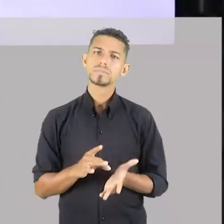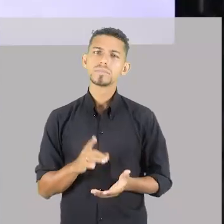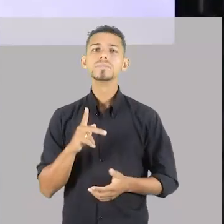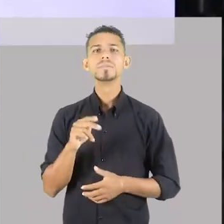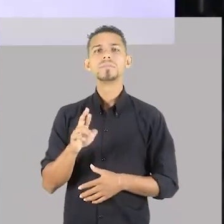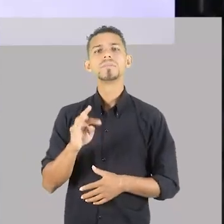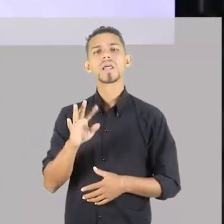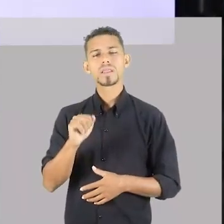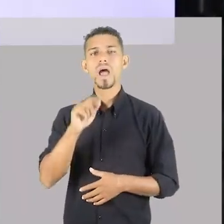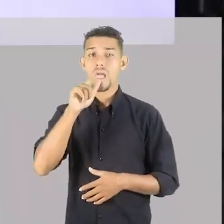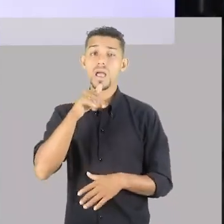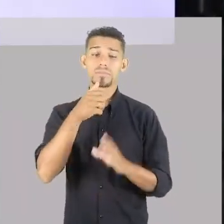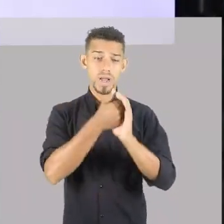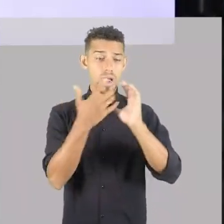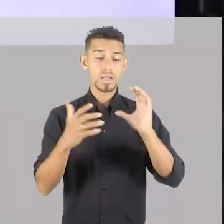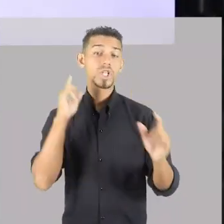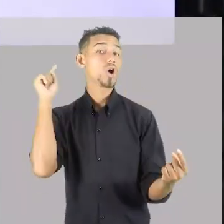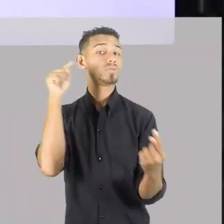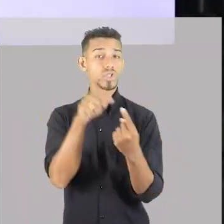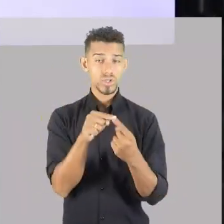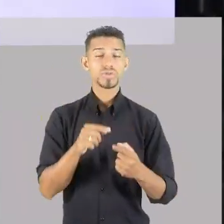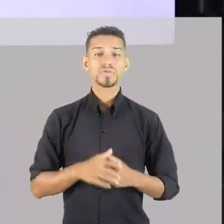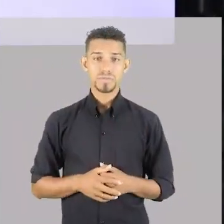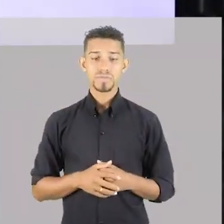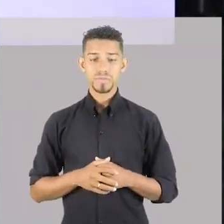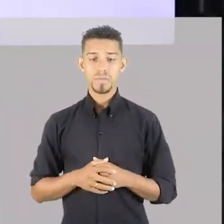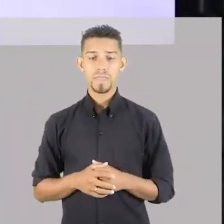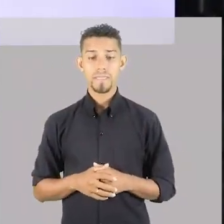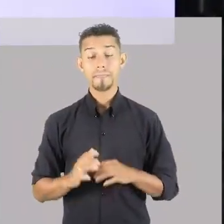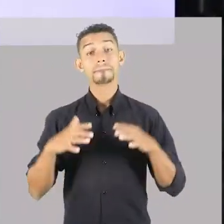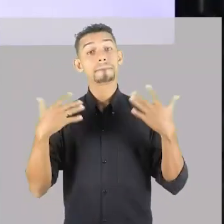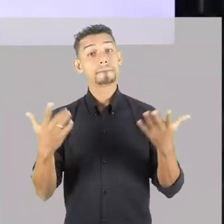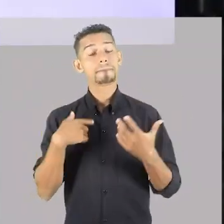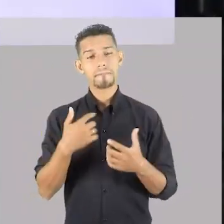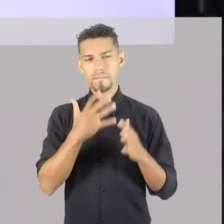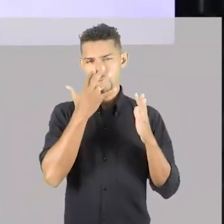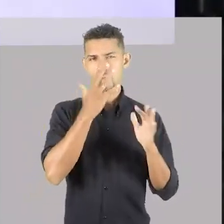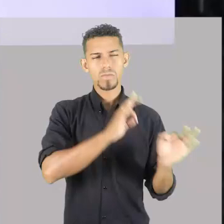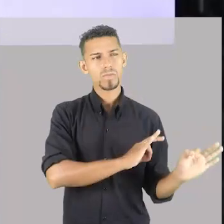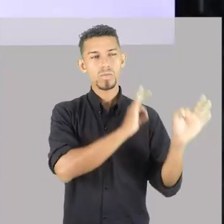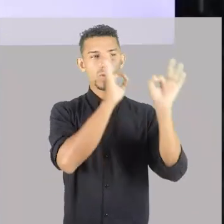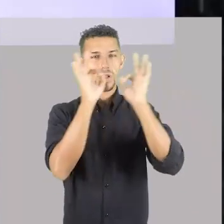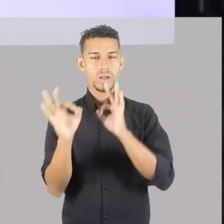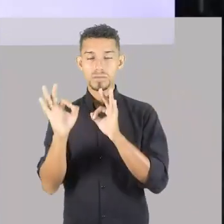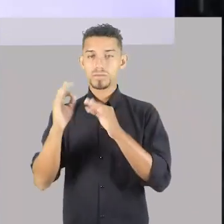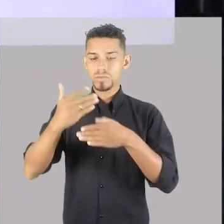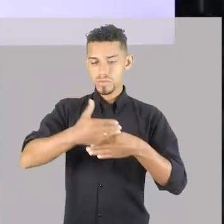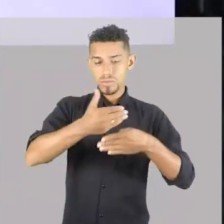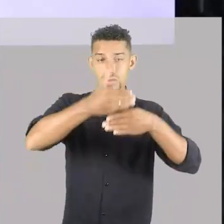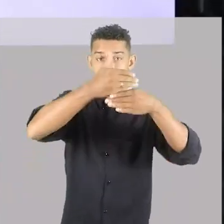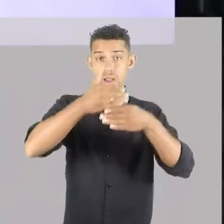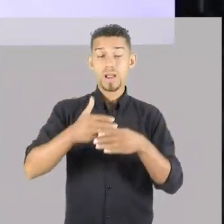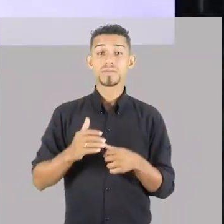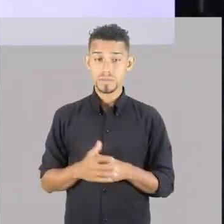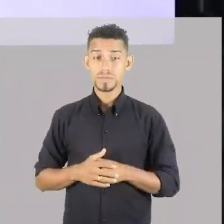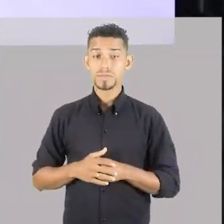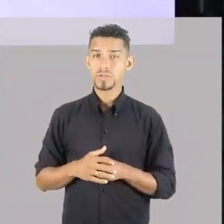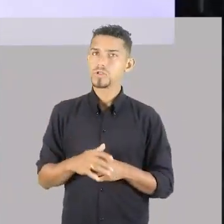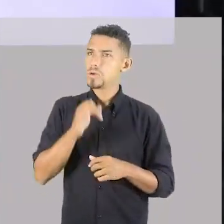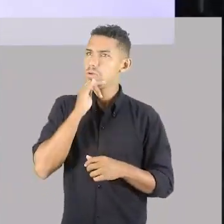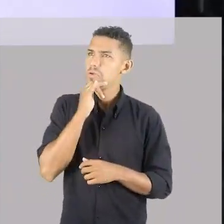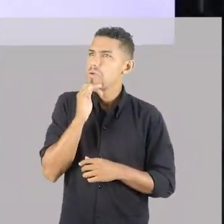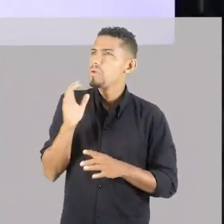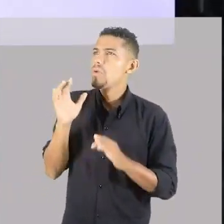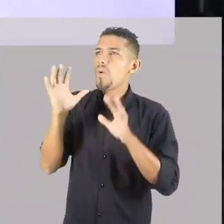é uma característica objetiva, tá? Quando eu olho para essas paredes e digo paredes